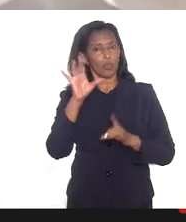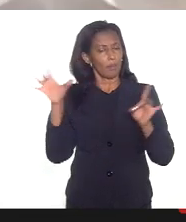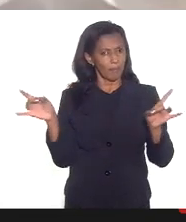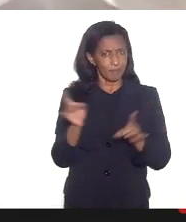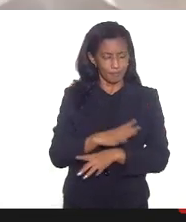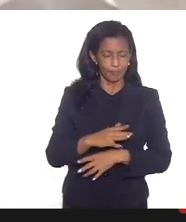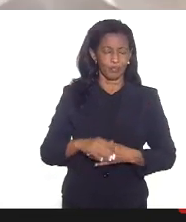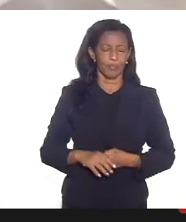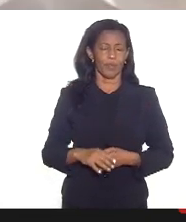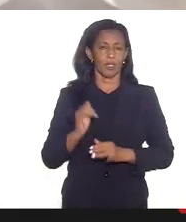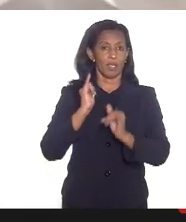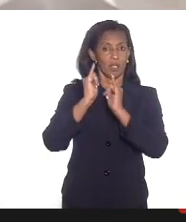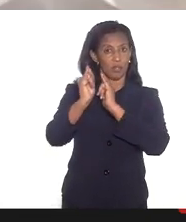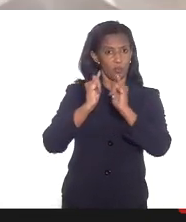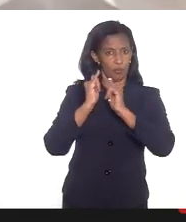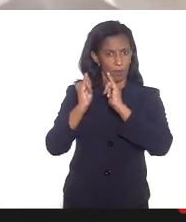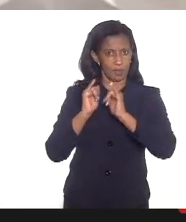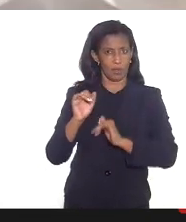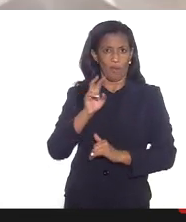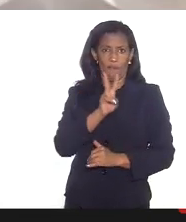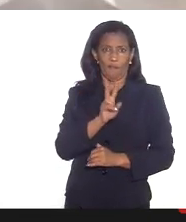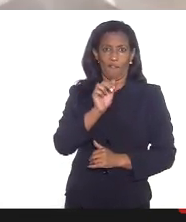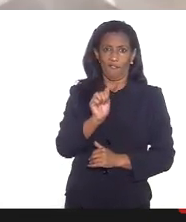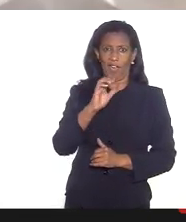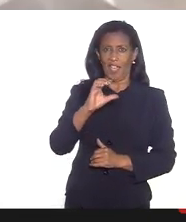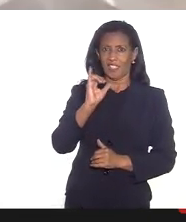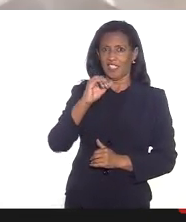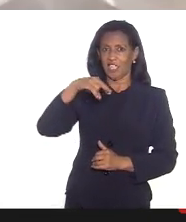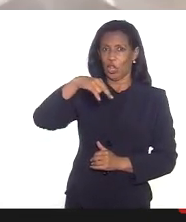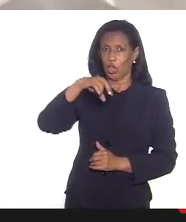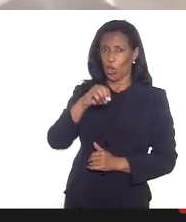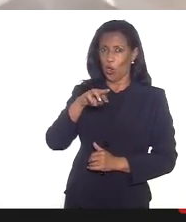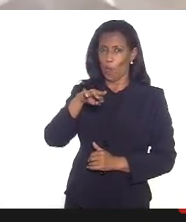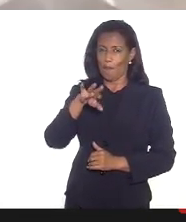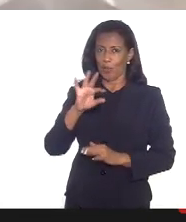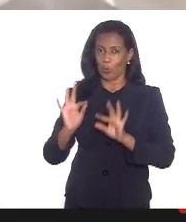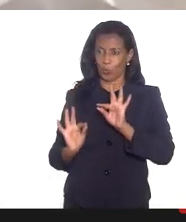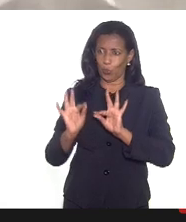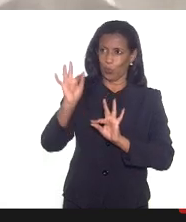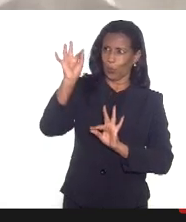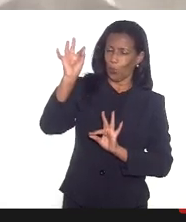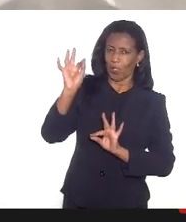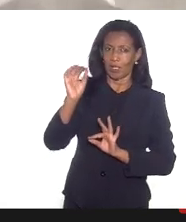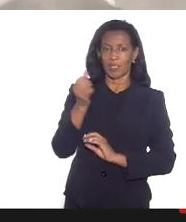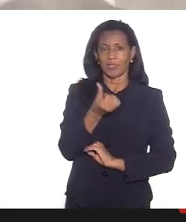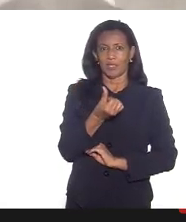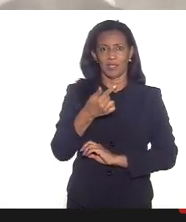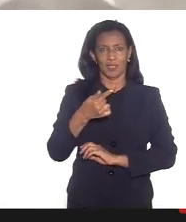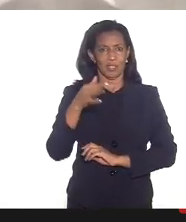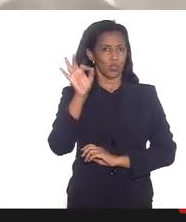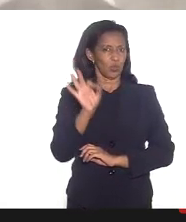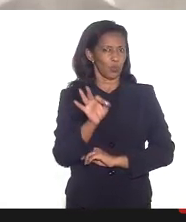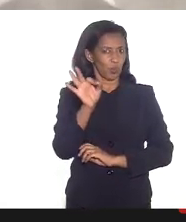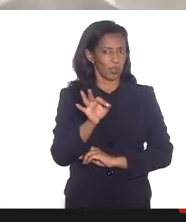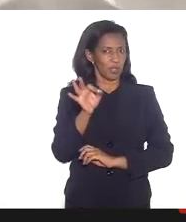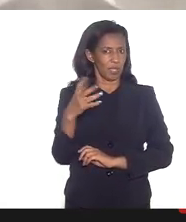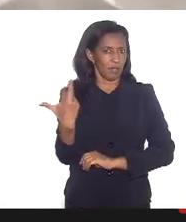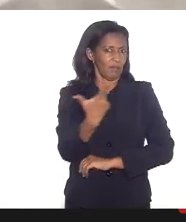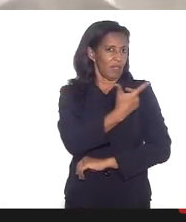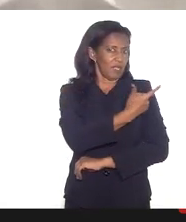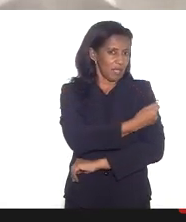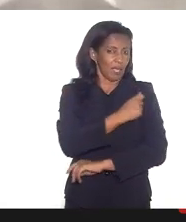para terminar segundo dados do vacinómetro do Ministério da Saúde 67 por cento 1.8 das vacinas